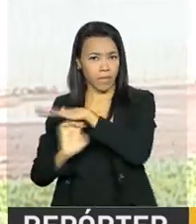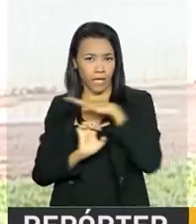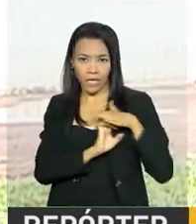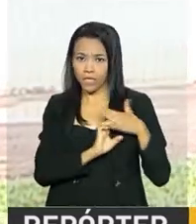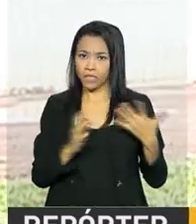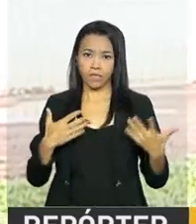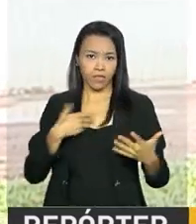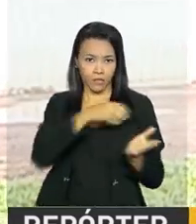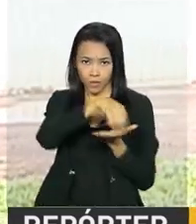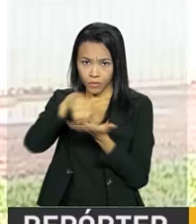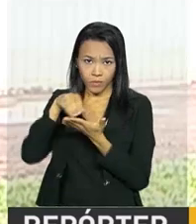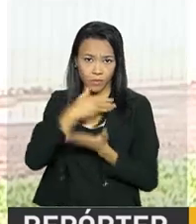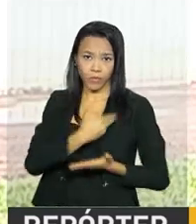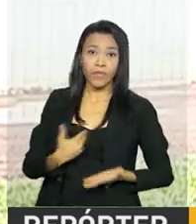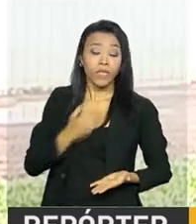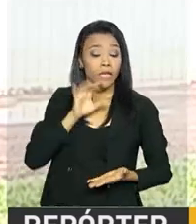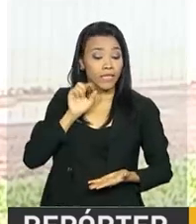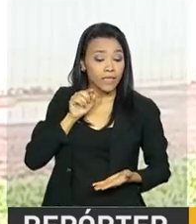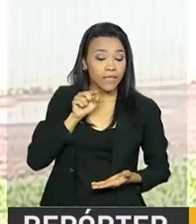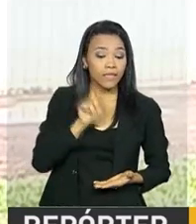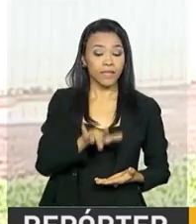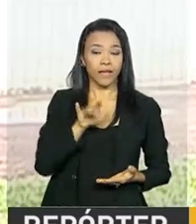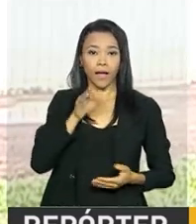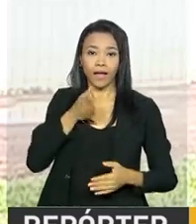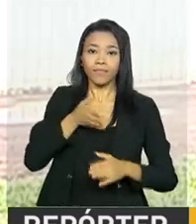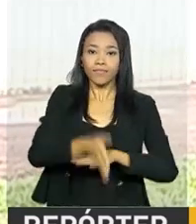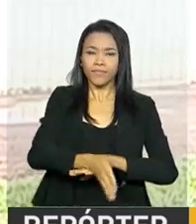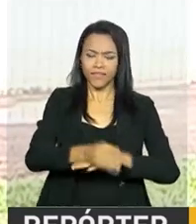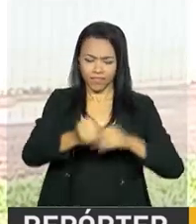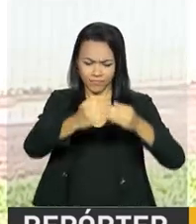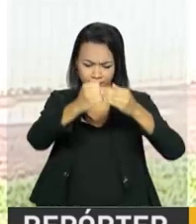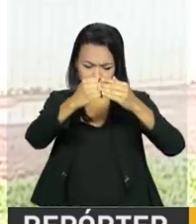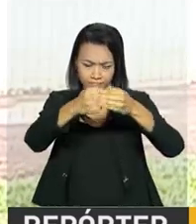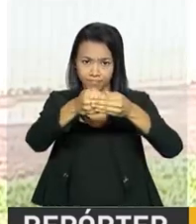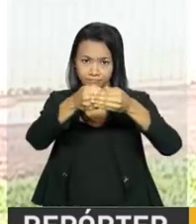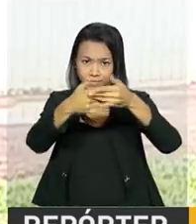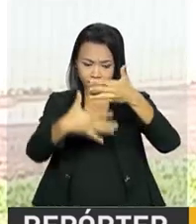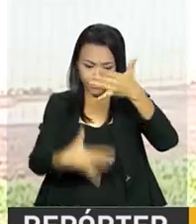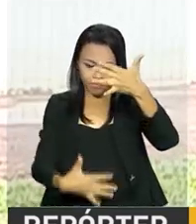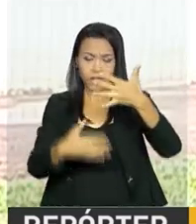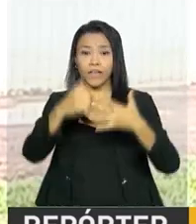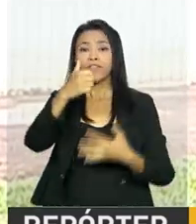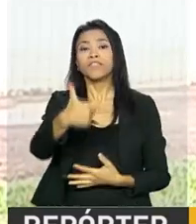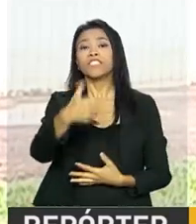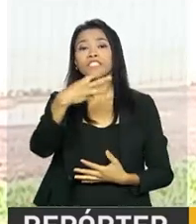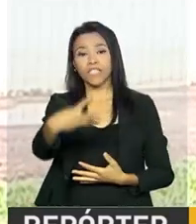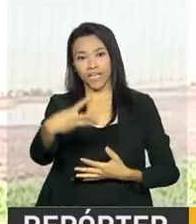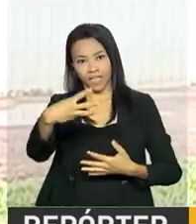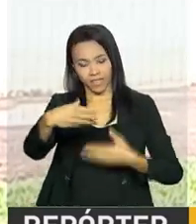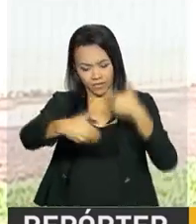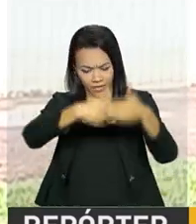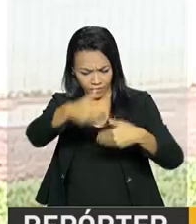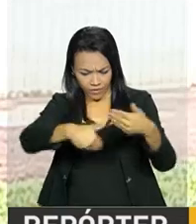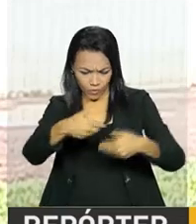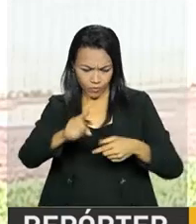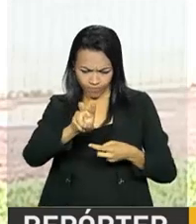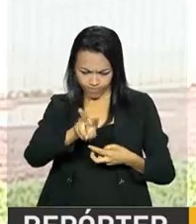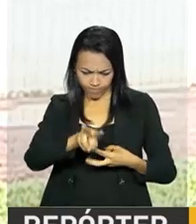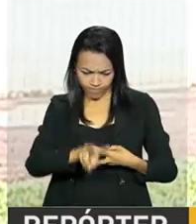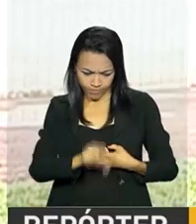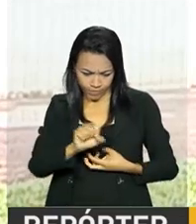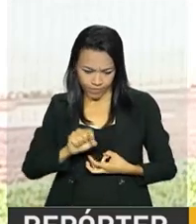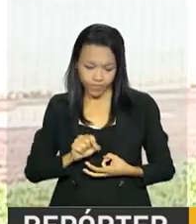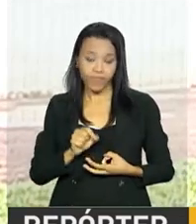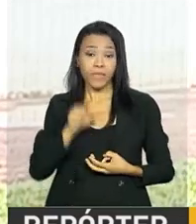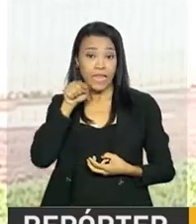públicas tenham acesso a 23 serviços relacionados aos bens Imobiliários da União